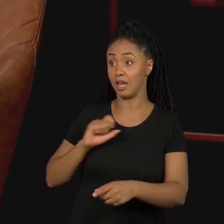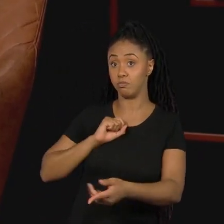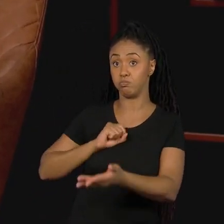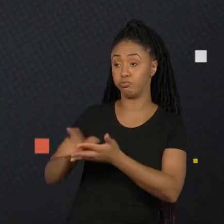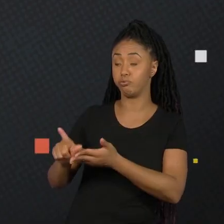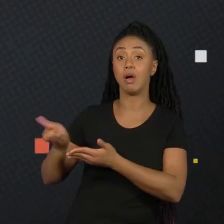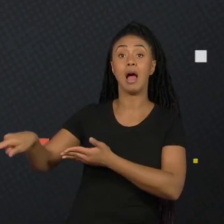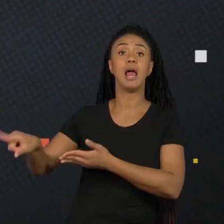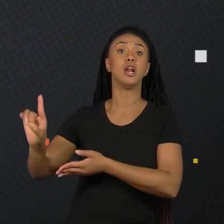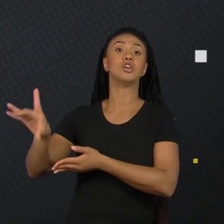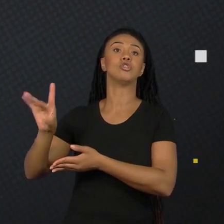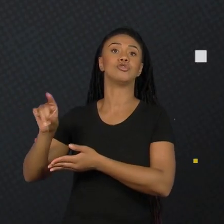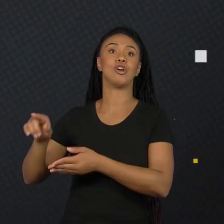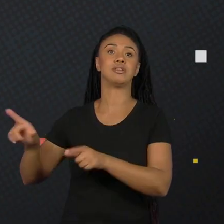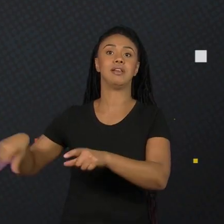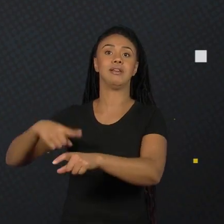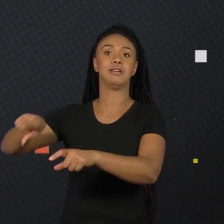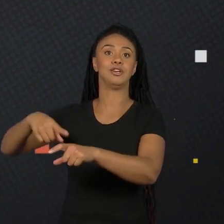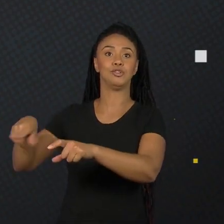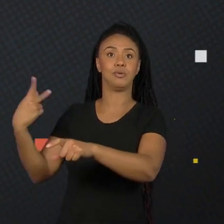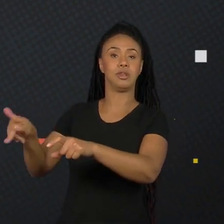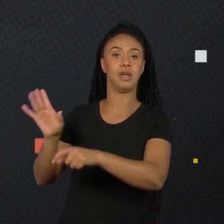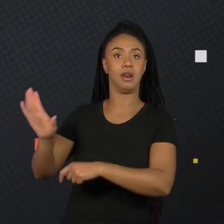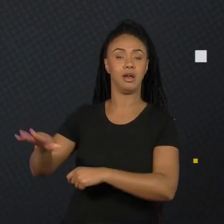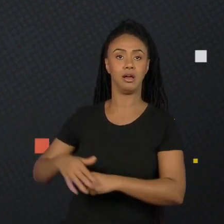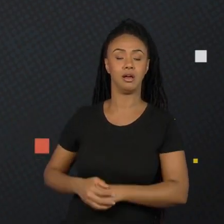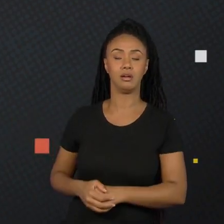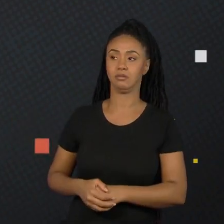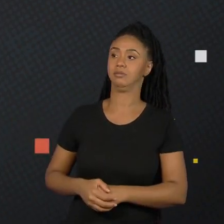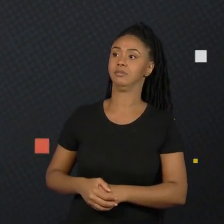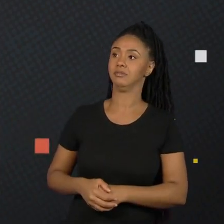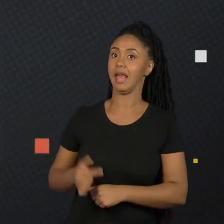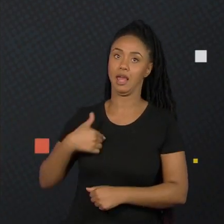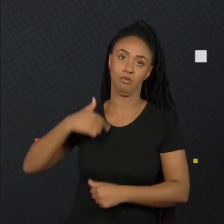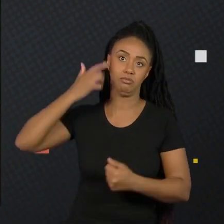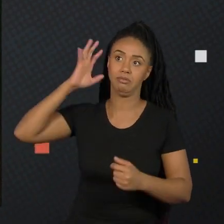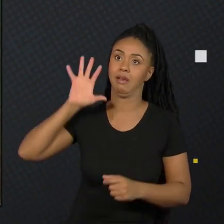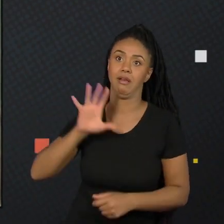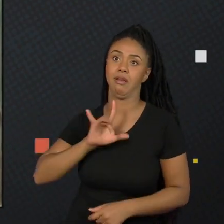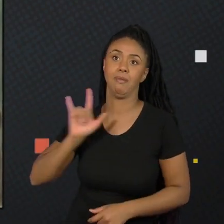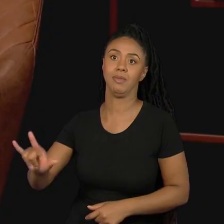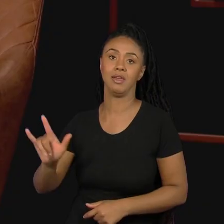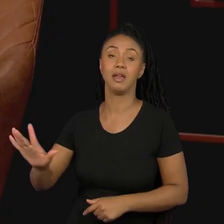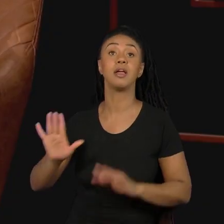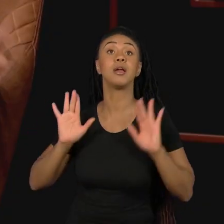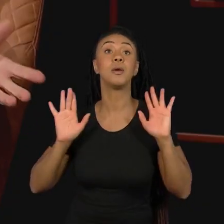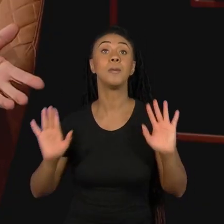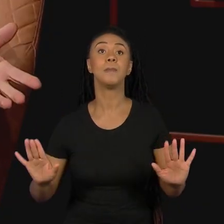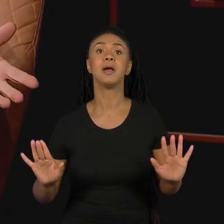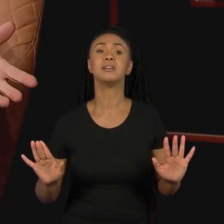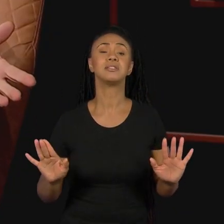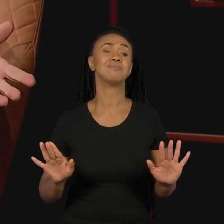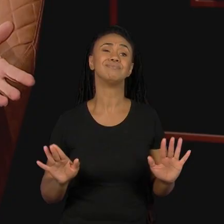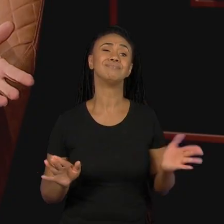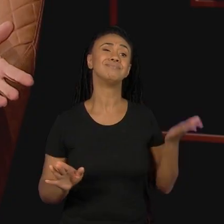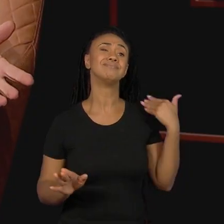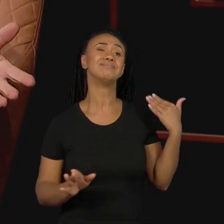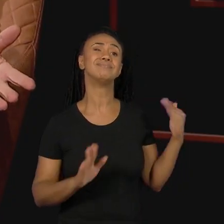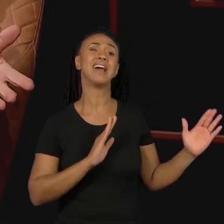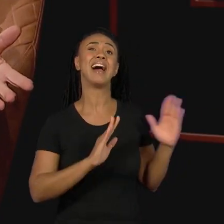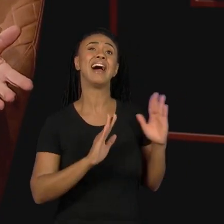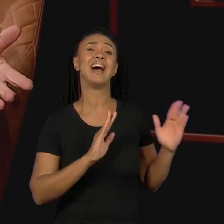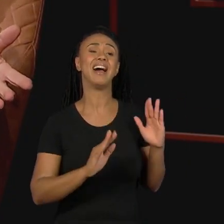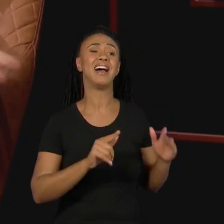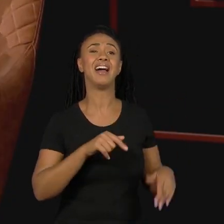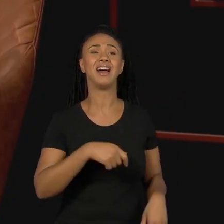Arnaldo pira, claro. Né? Para mim, a Ovelha Negra é tão importante quanto o Like a Rolling Stone. Like a